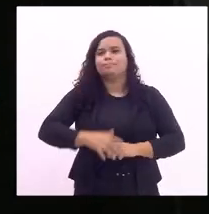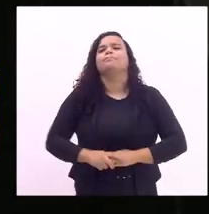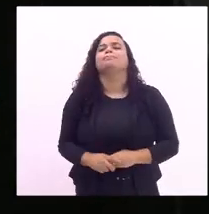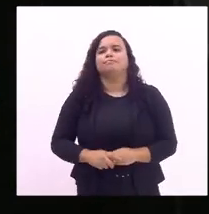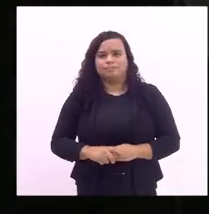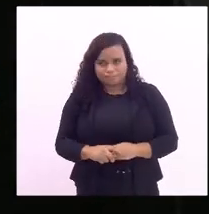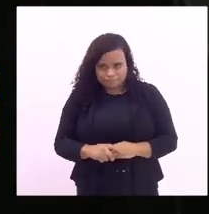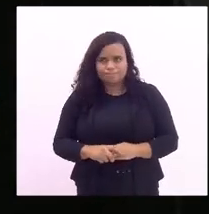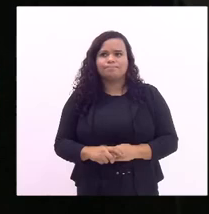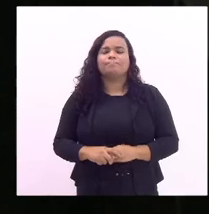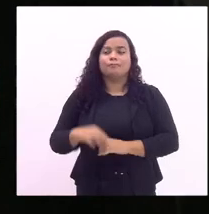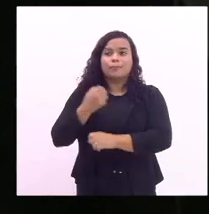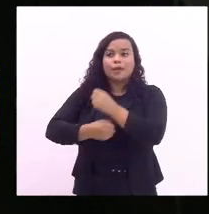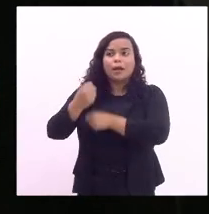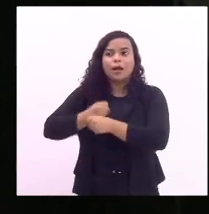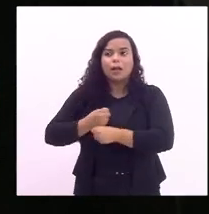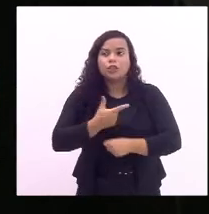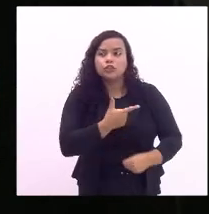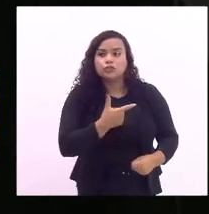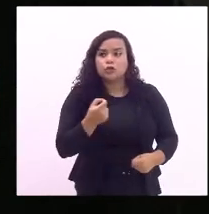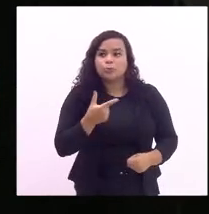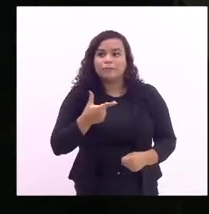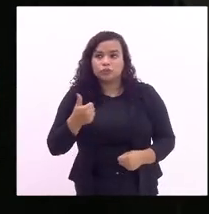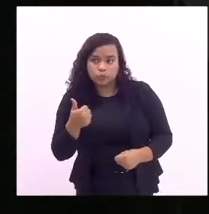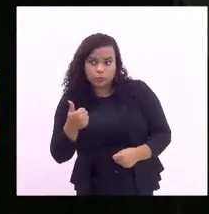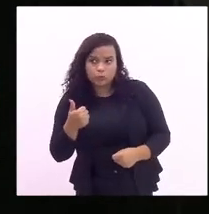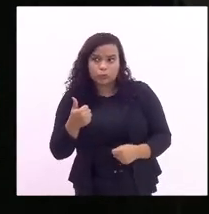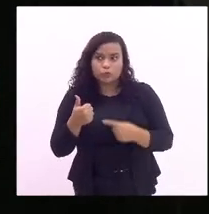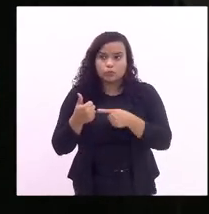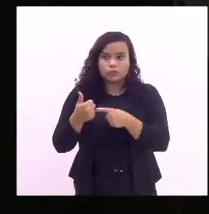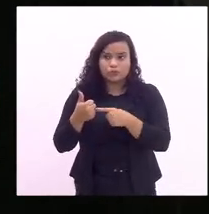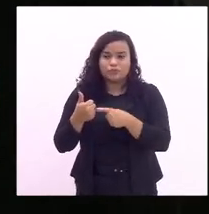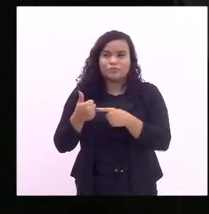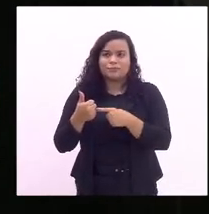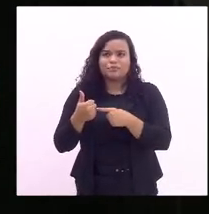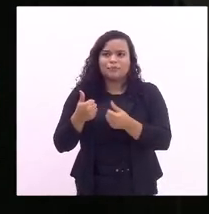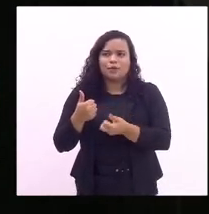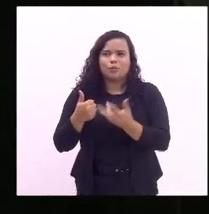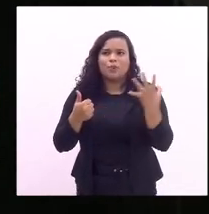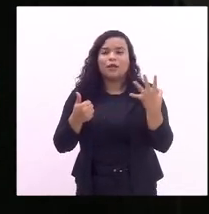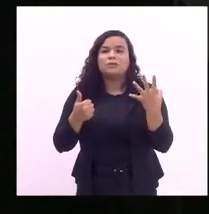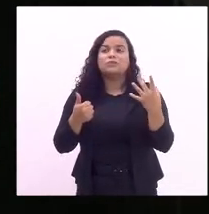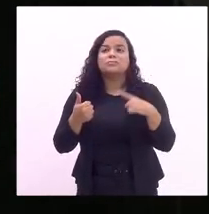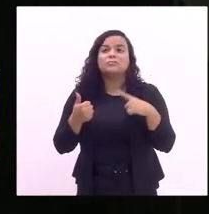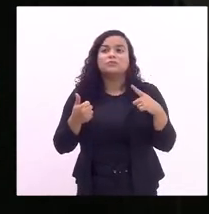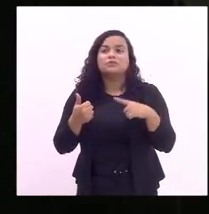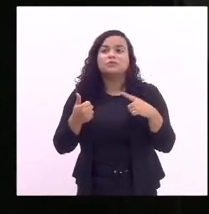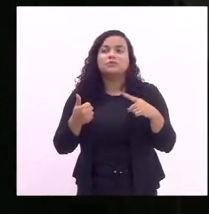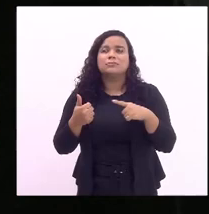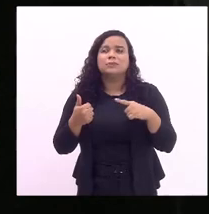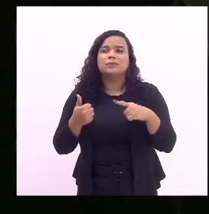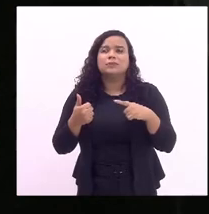Em 2021, esse quantitativo passou